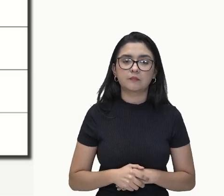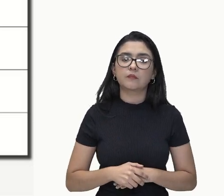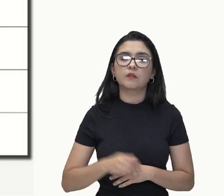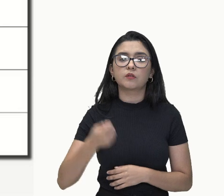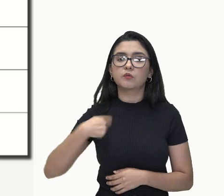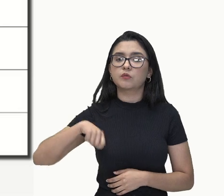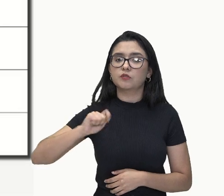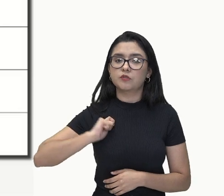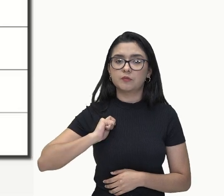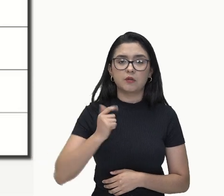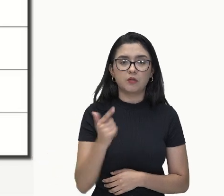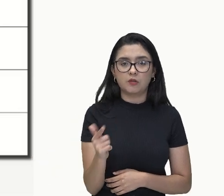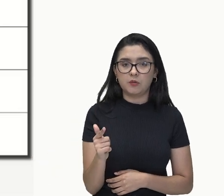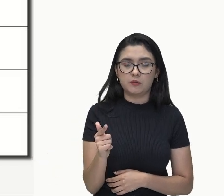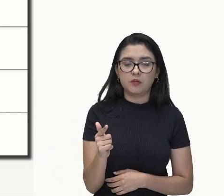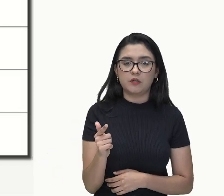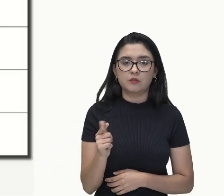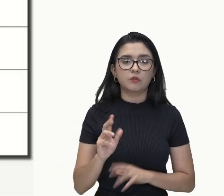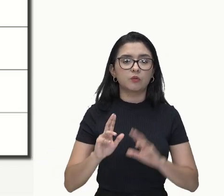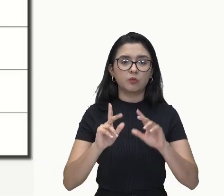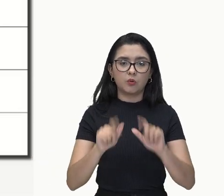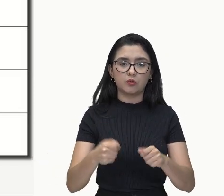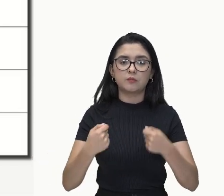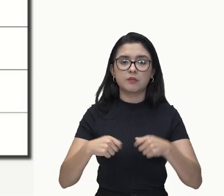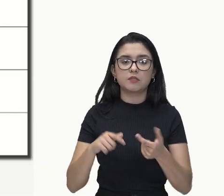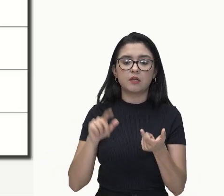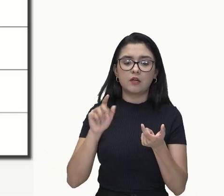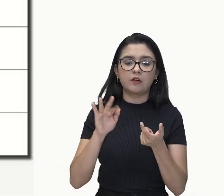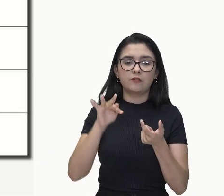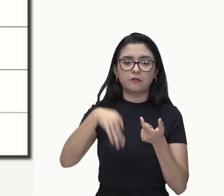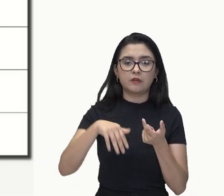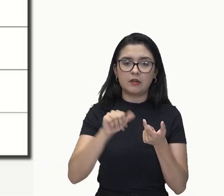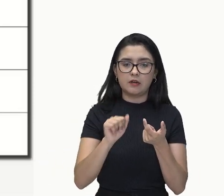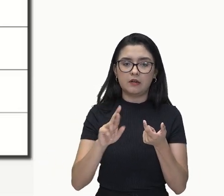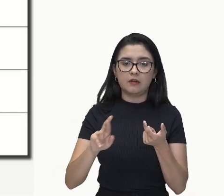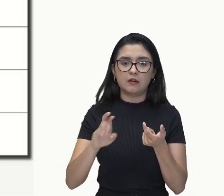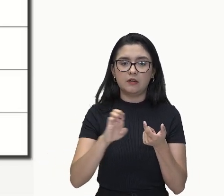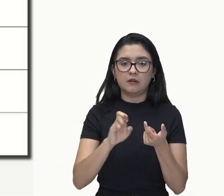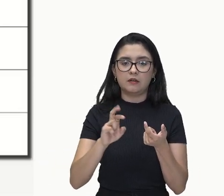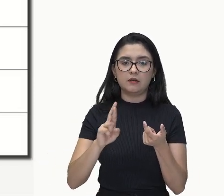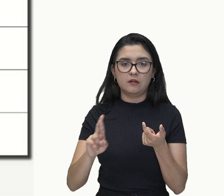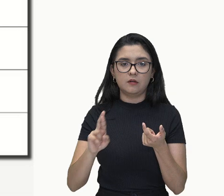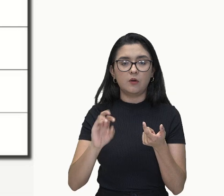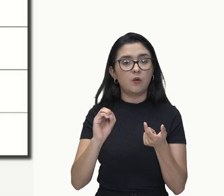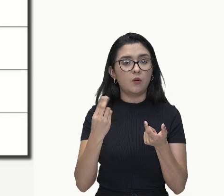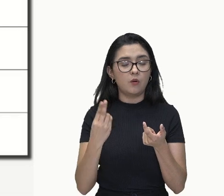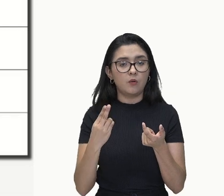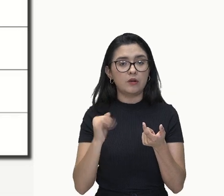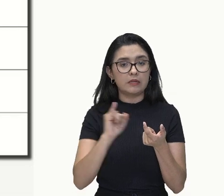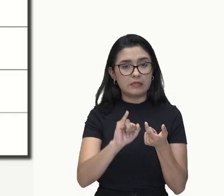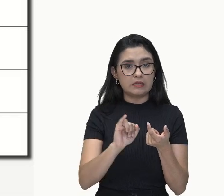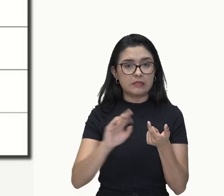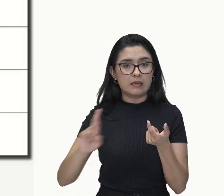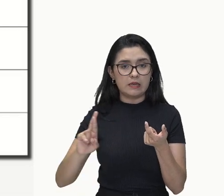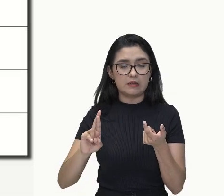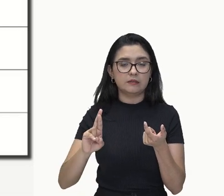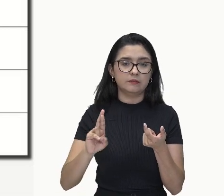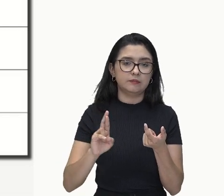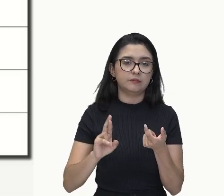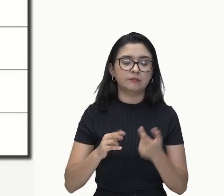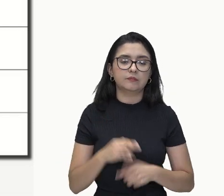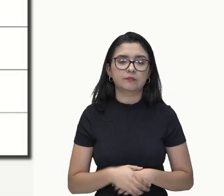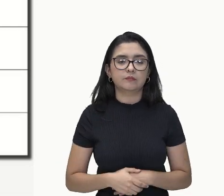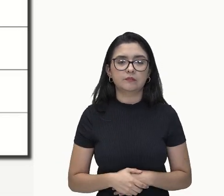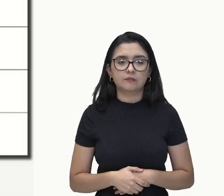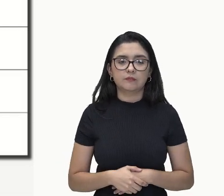espanhola, não tem isso. Todos têm que terminar em AR, ER ou IR. Fica mais fácil